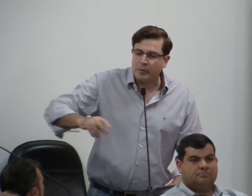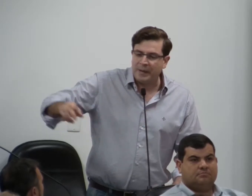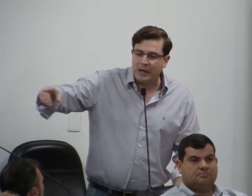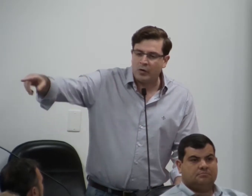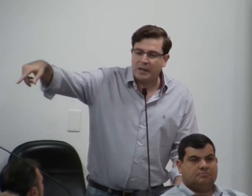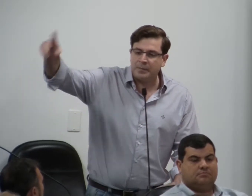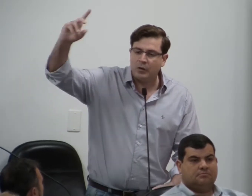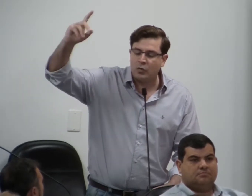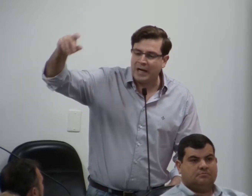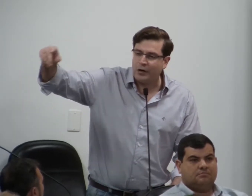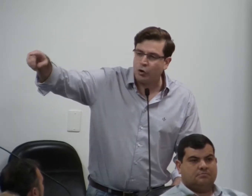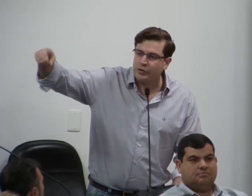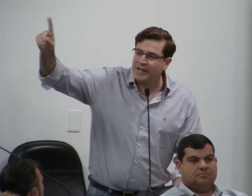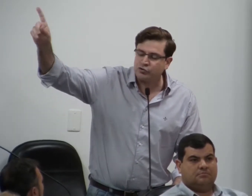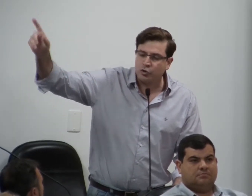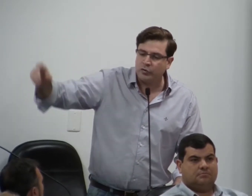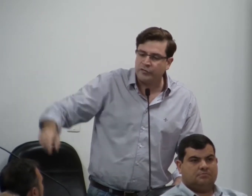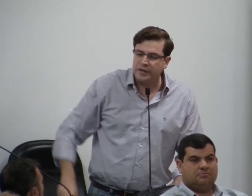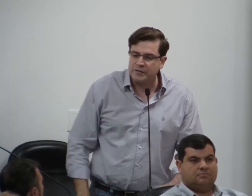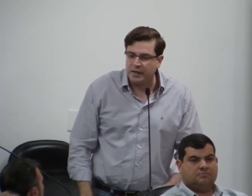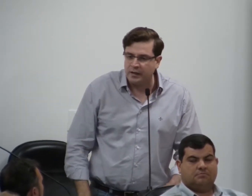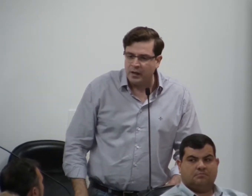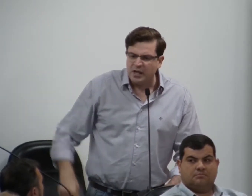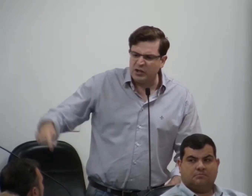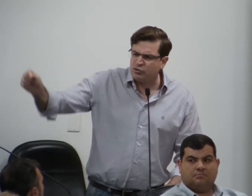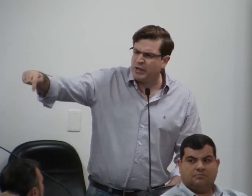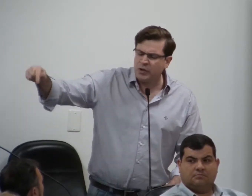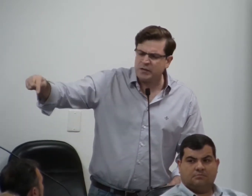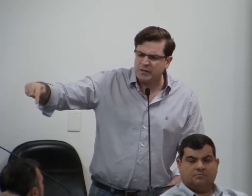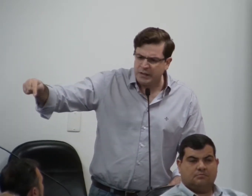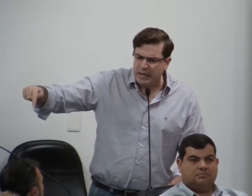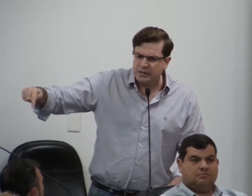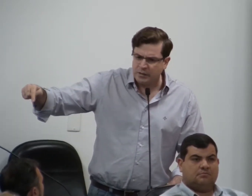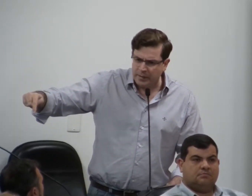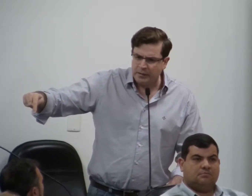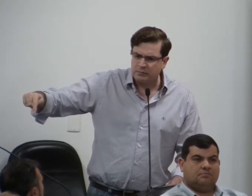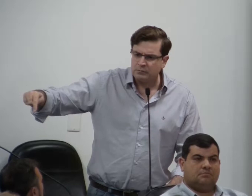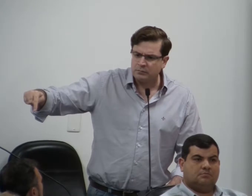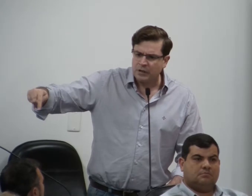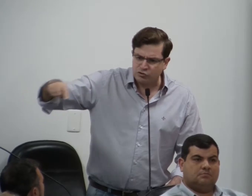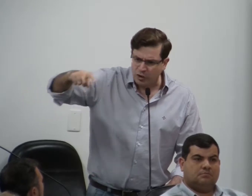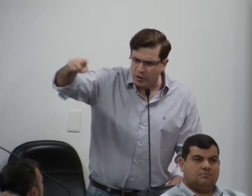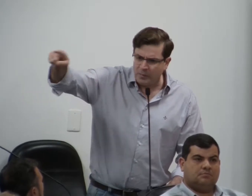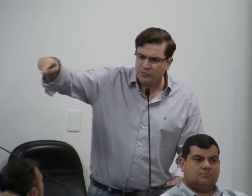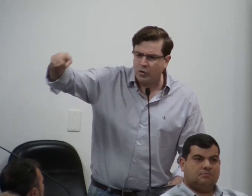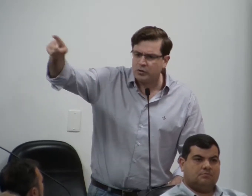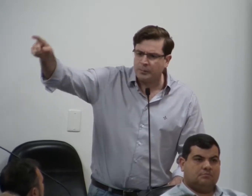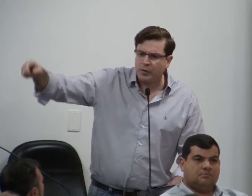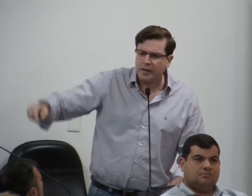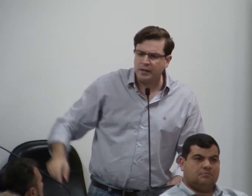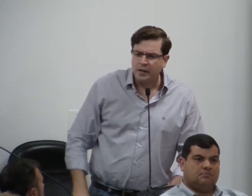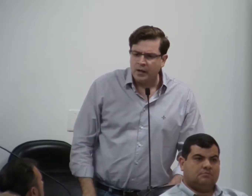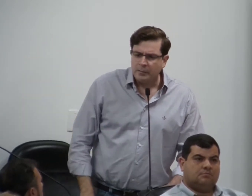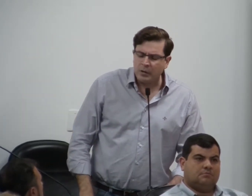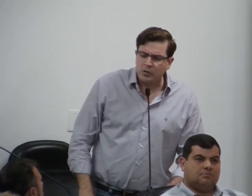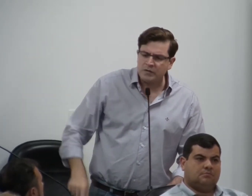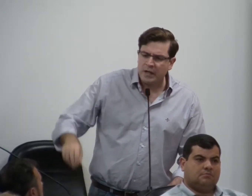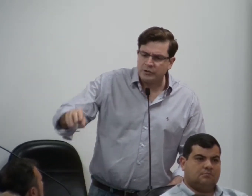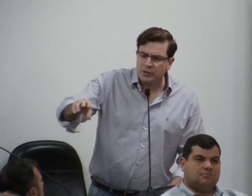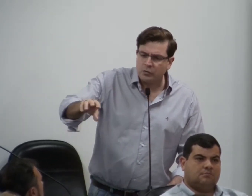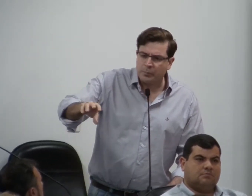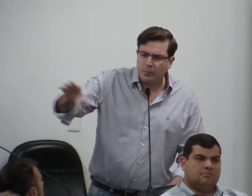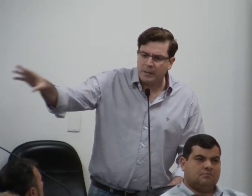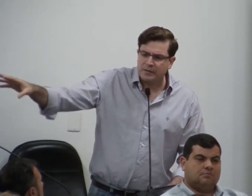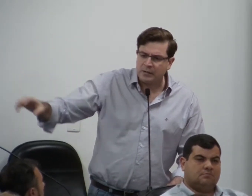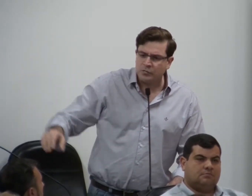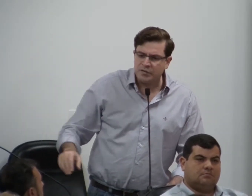É só pegar o caminhão, o carro, rodar as rodovias aí. Isso na nossa cidade também. É só dar uma volta por aqui, porque quando se